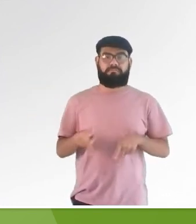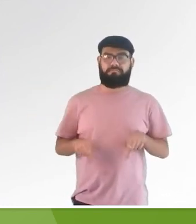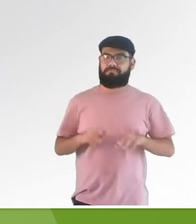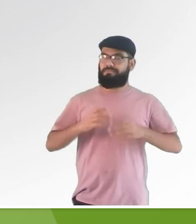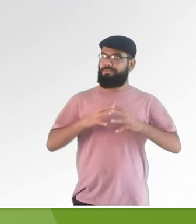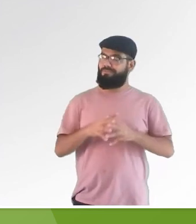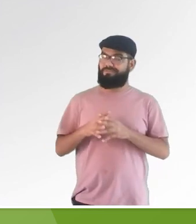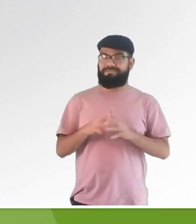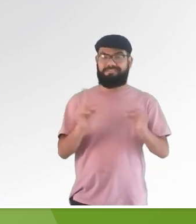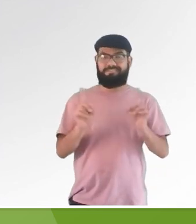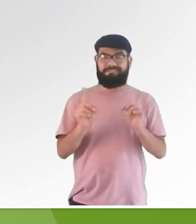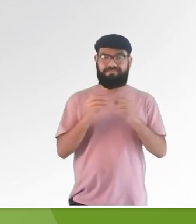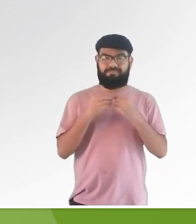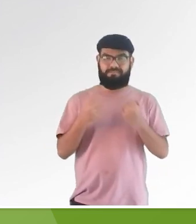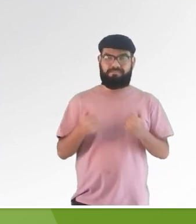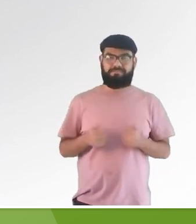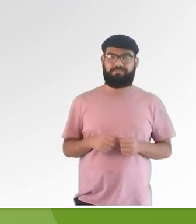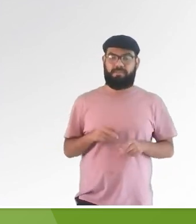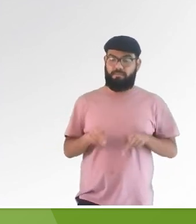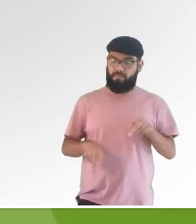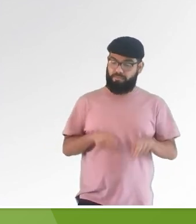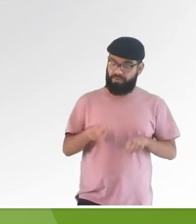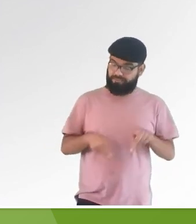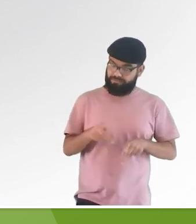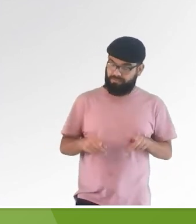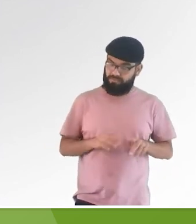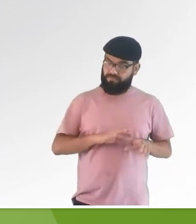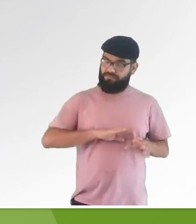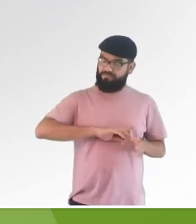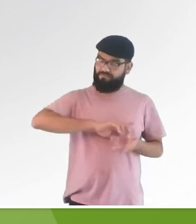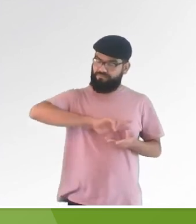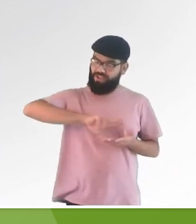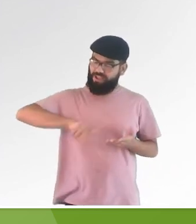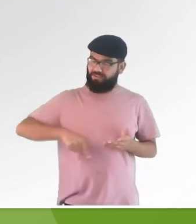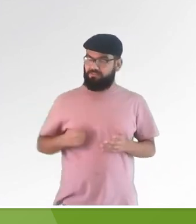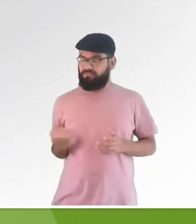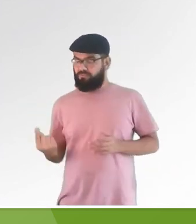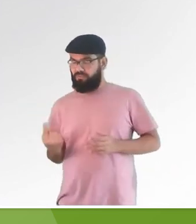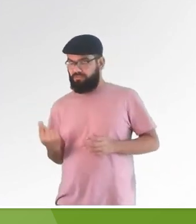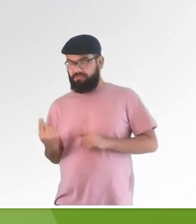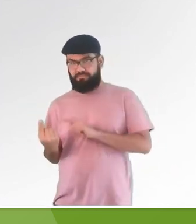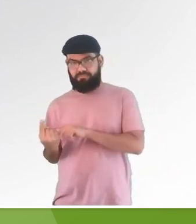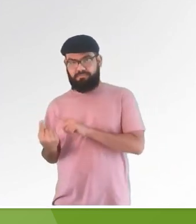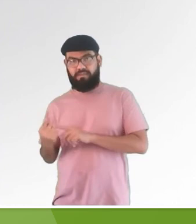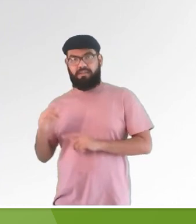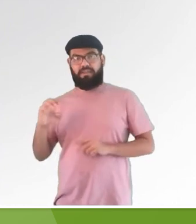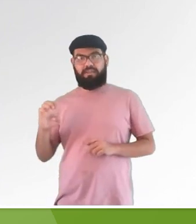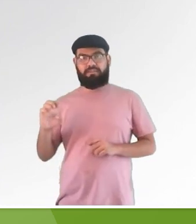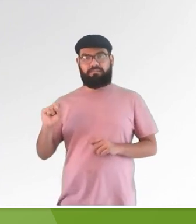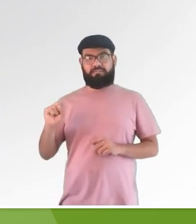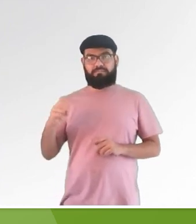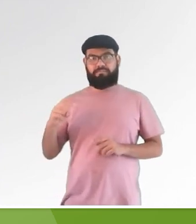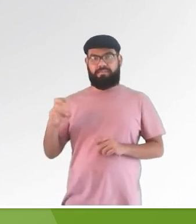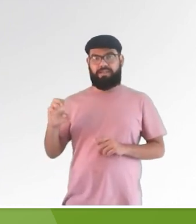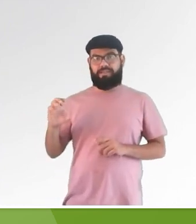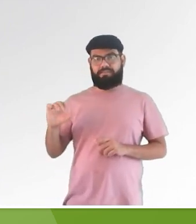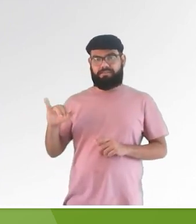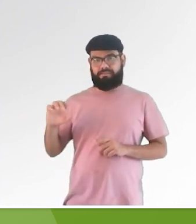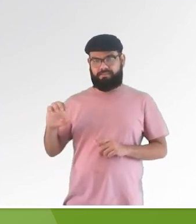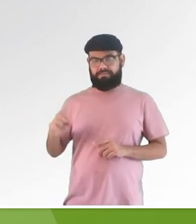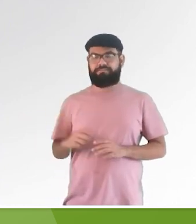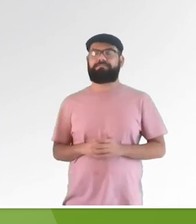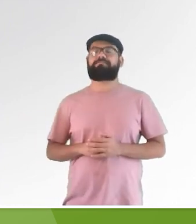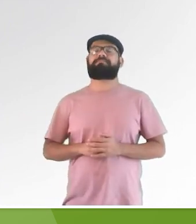bom? População, indivíduos da mesma espécie. Só que os seres vivos, eles também não vivem